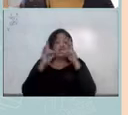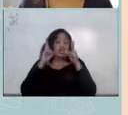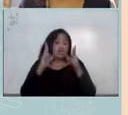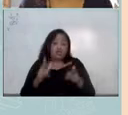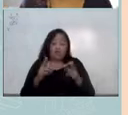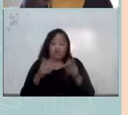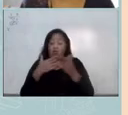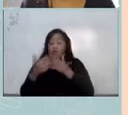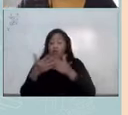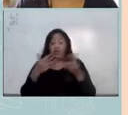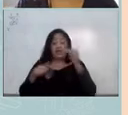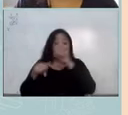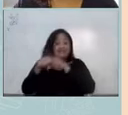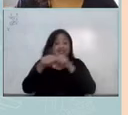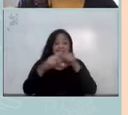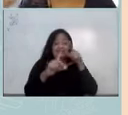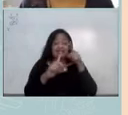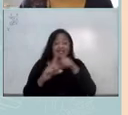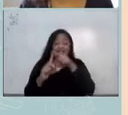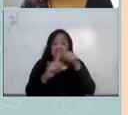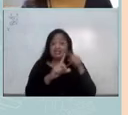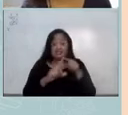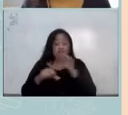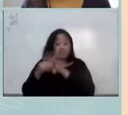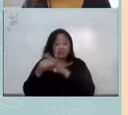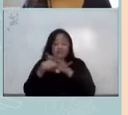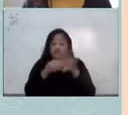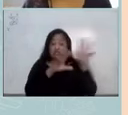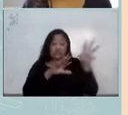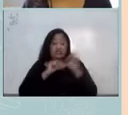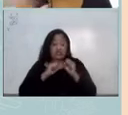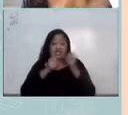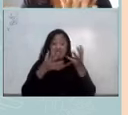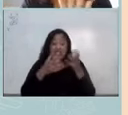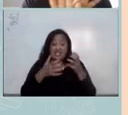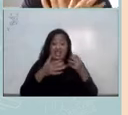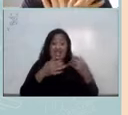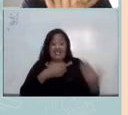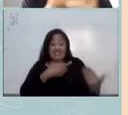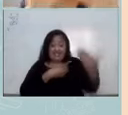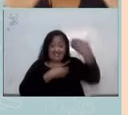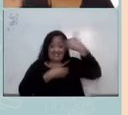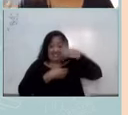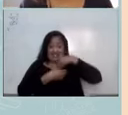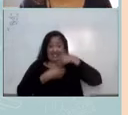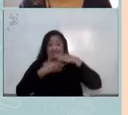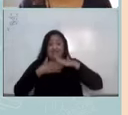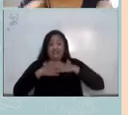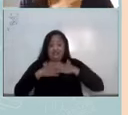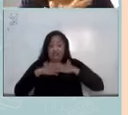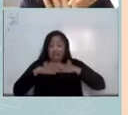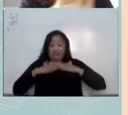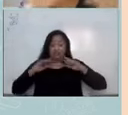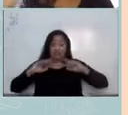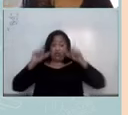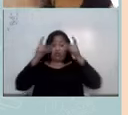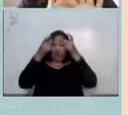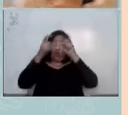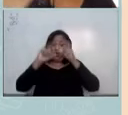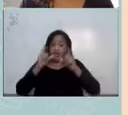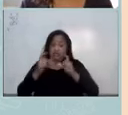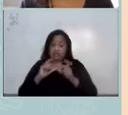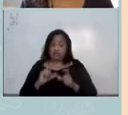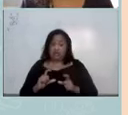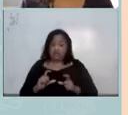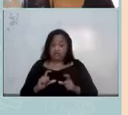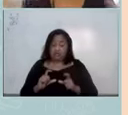tipo de agente infeccioso, de agente aí que tente invadir o seu organismo. Então, ela não tem especificidade. Ela funciona de